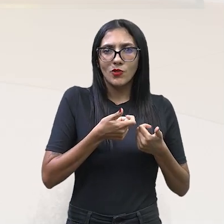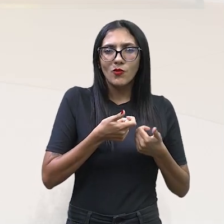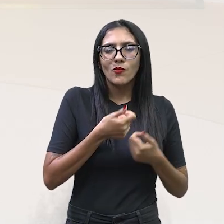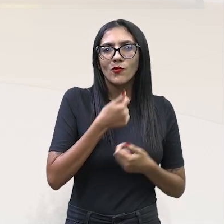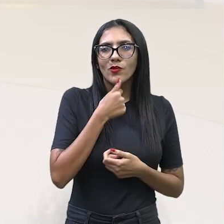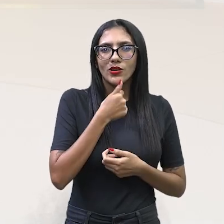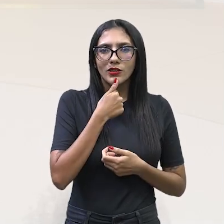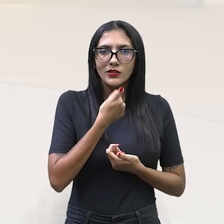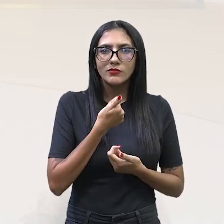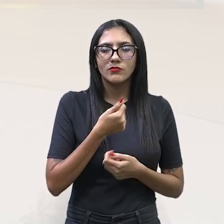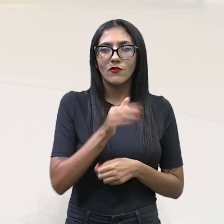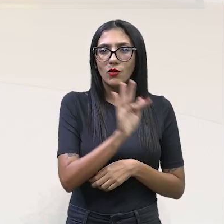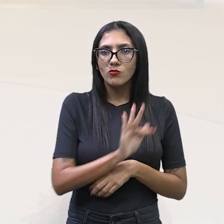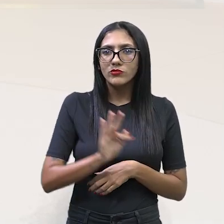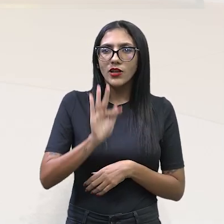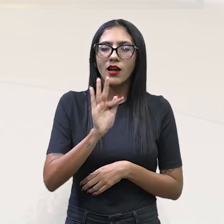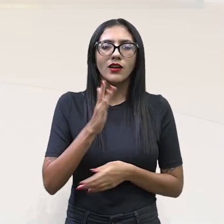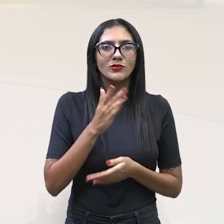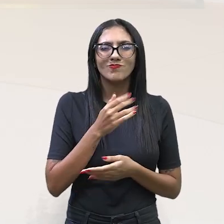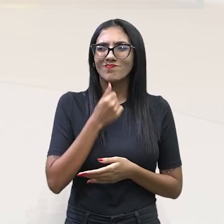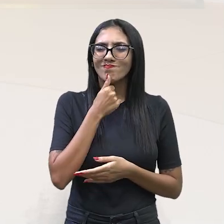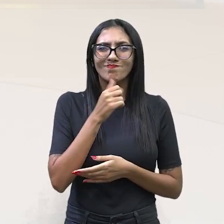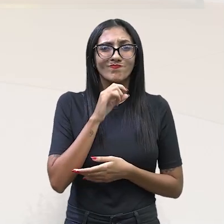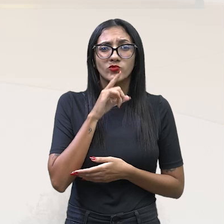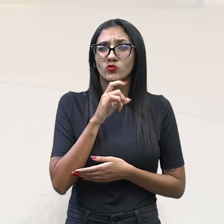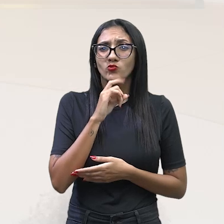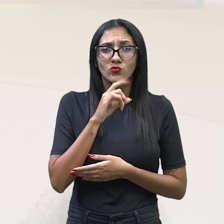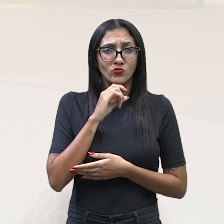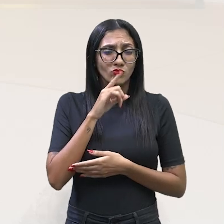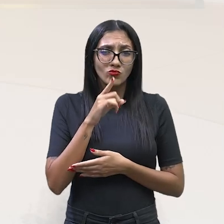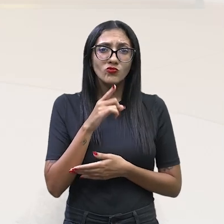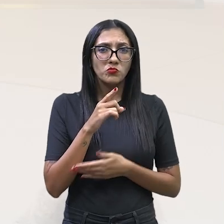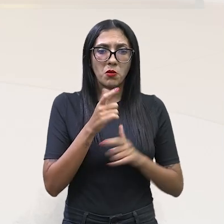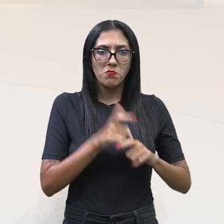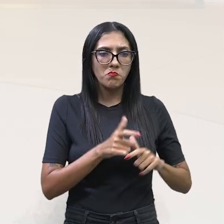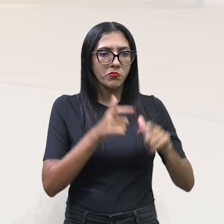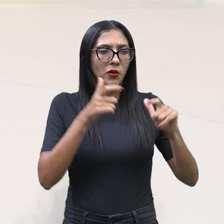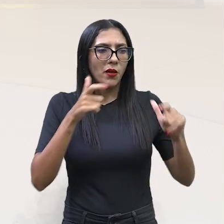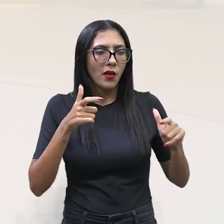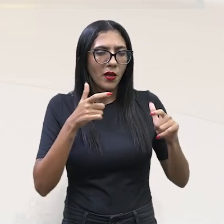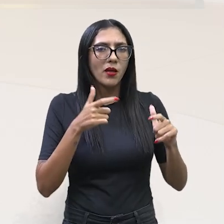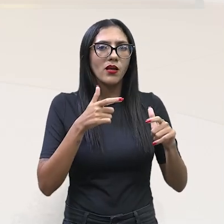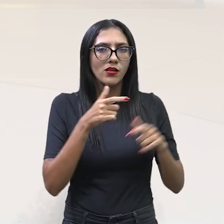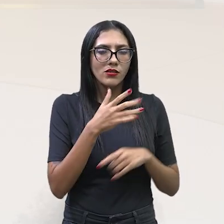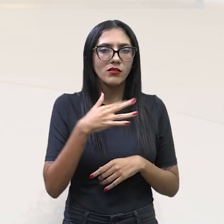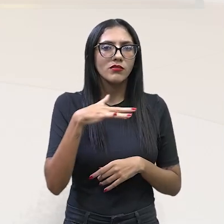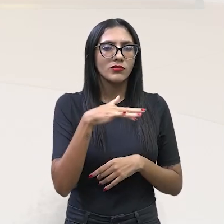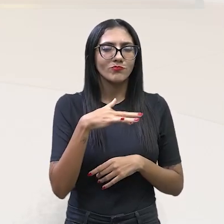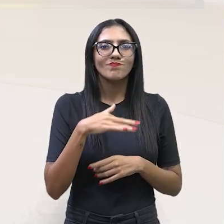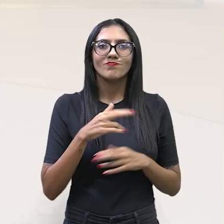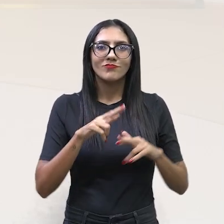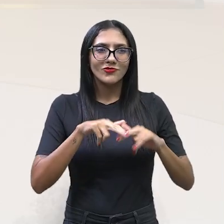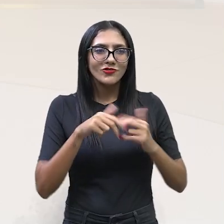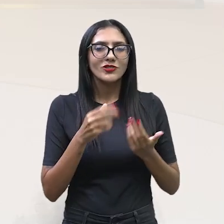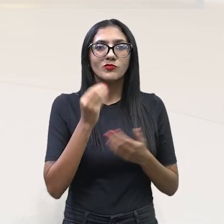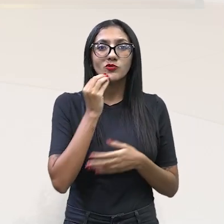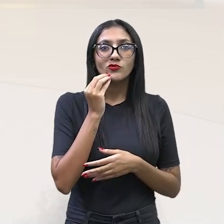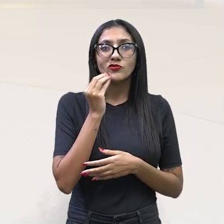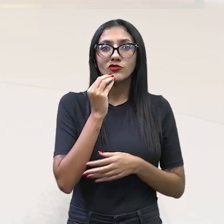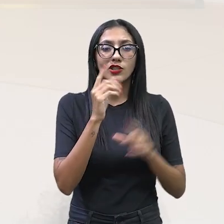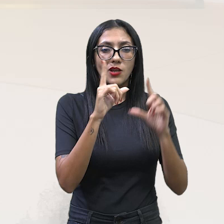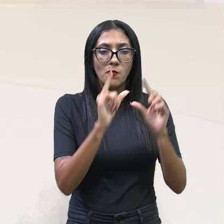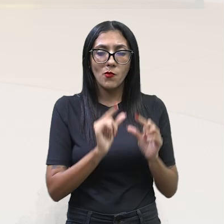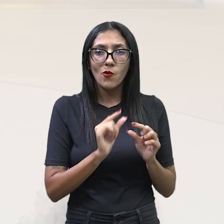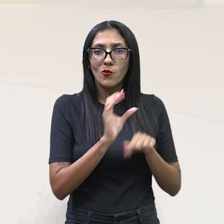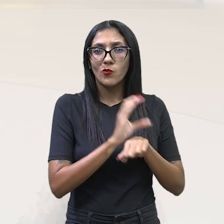é? As universidades ainda não chegaram até lá para ampliar mais o campus, então a oferta é baixa ainda de cursos,